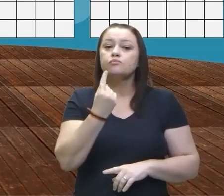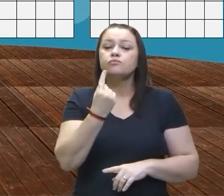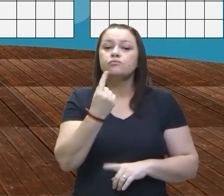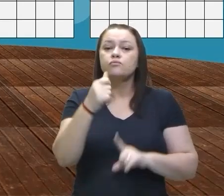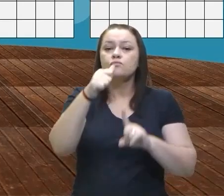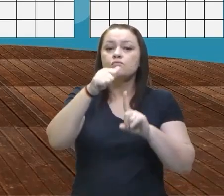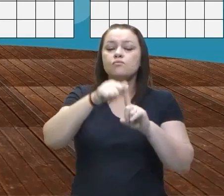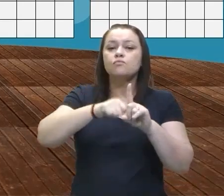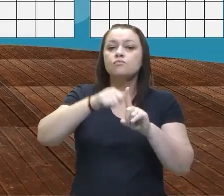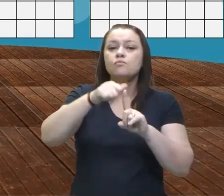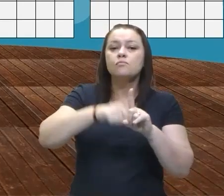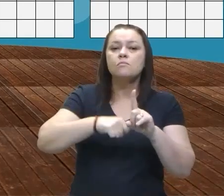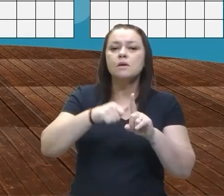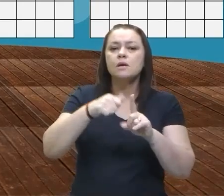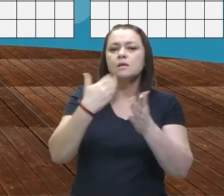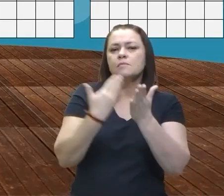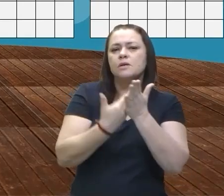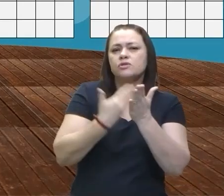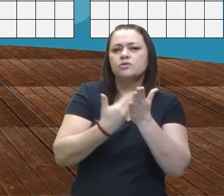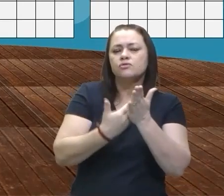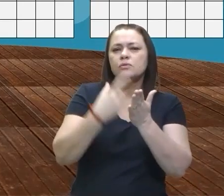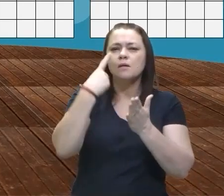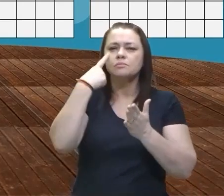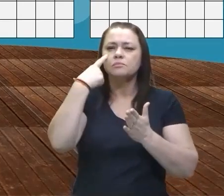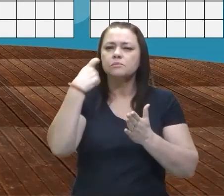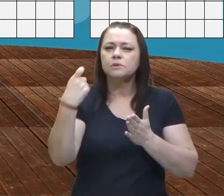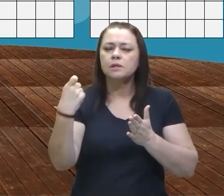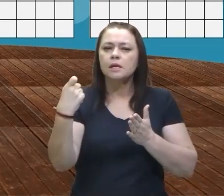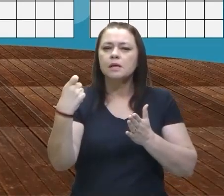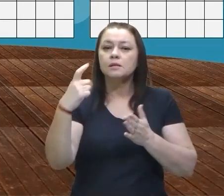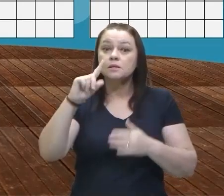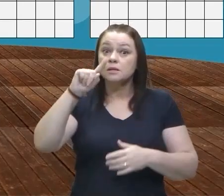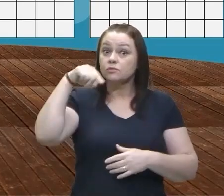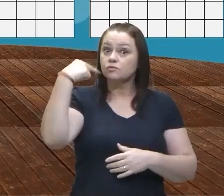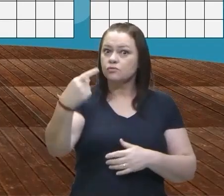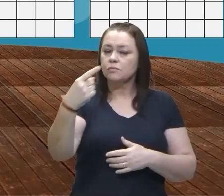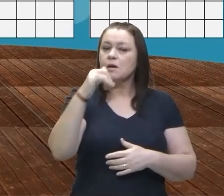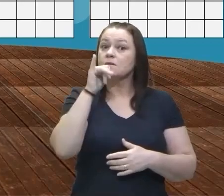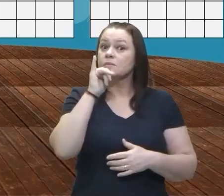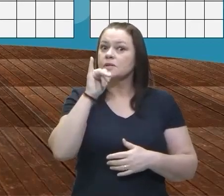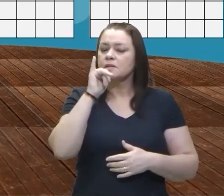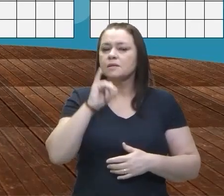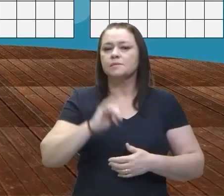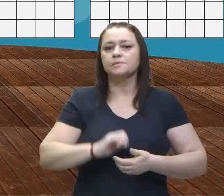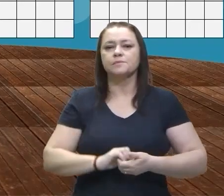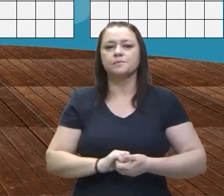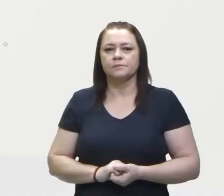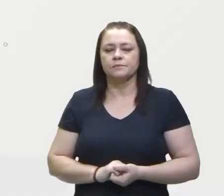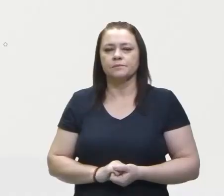gente estudar um mês bem interessante, vamos para o nosso próximo exemplo.